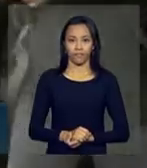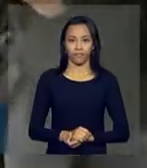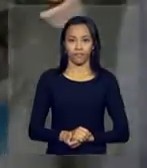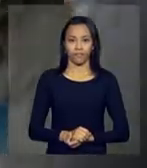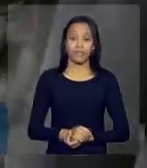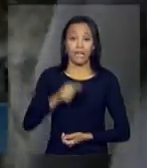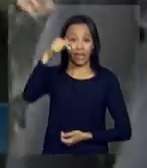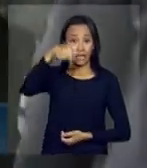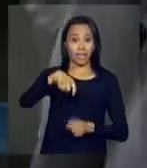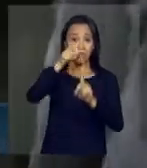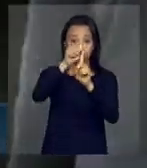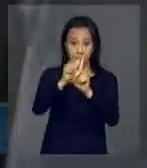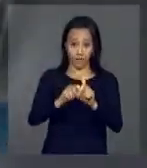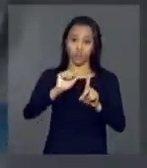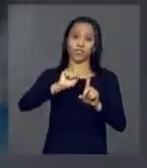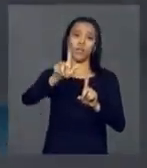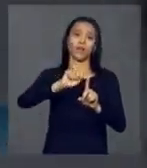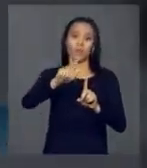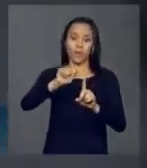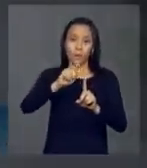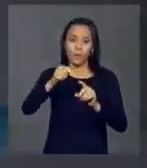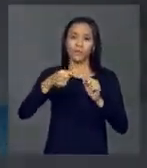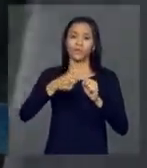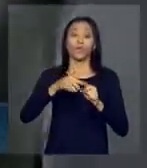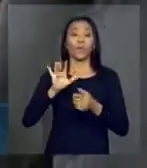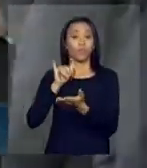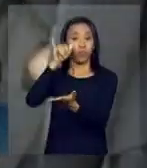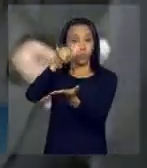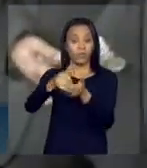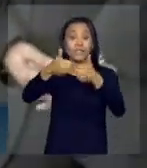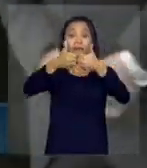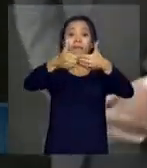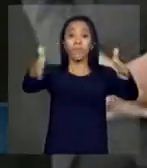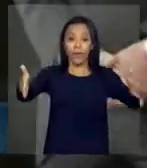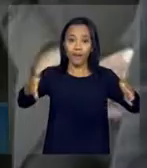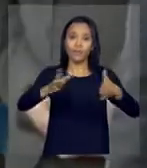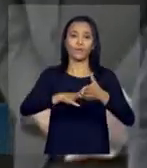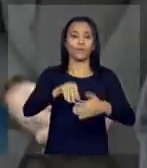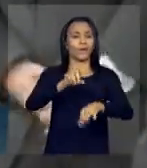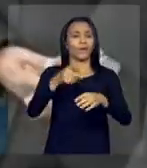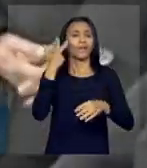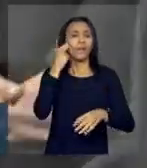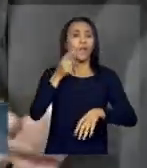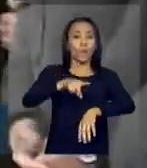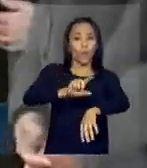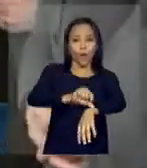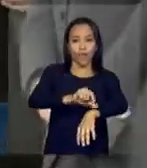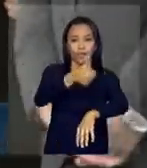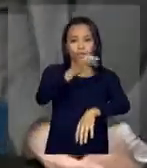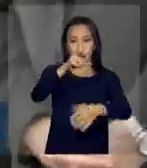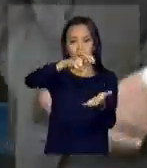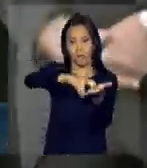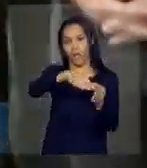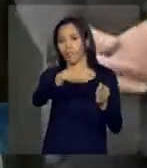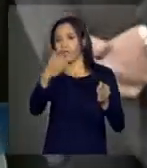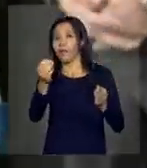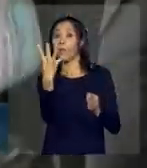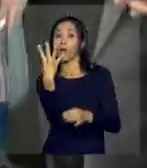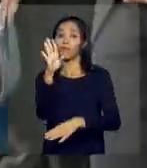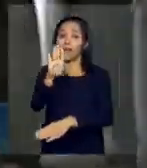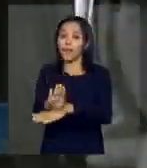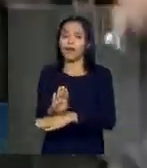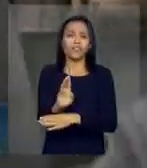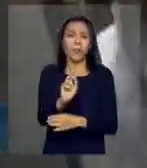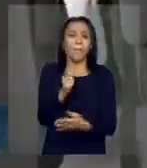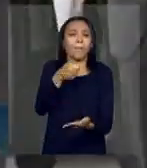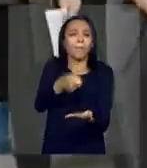Neste mês de agosto, a linha metrô-aeroporto vai ser aberta ao público em dias úteis, das 10 da manhã às 4 da tarde, e não haverá